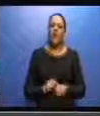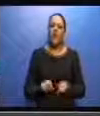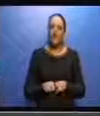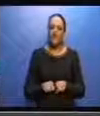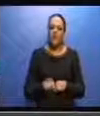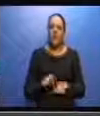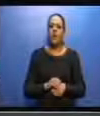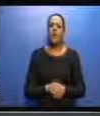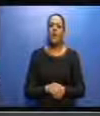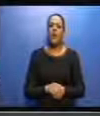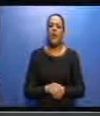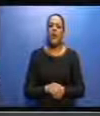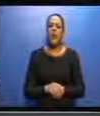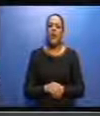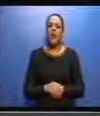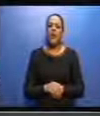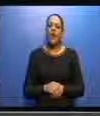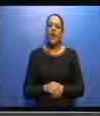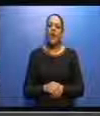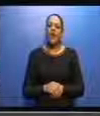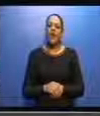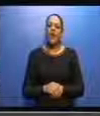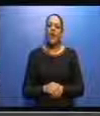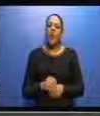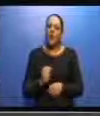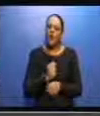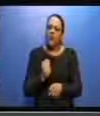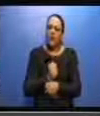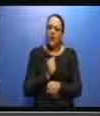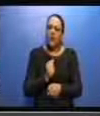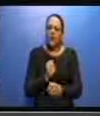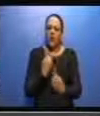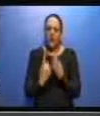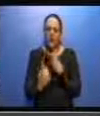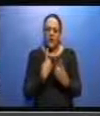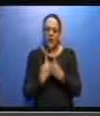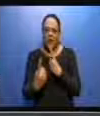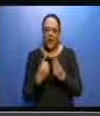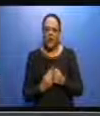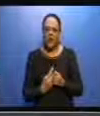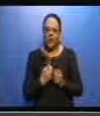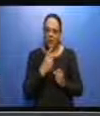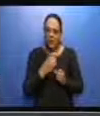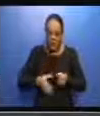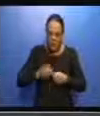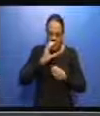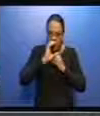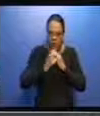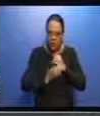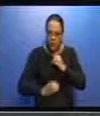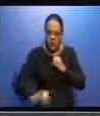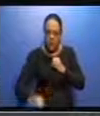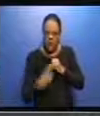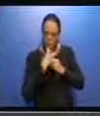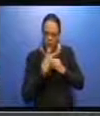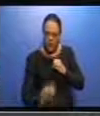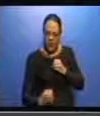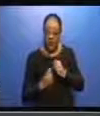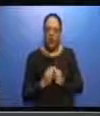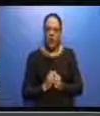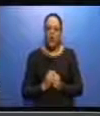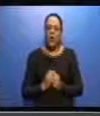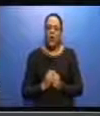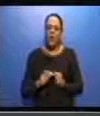como está estradas redes de água e de esgoto aeroporto sé nós temos aqui uma imagem né